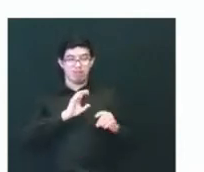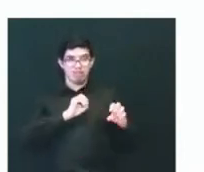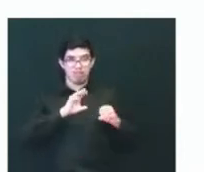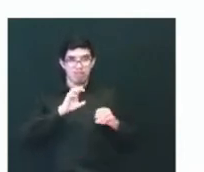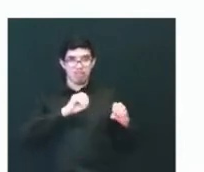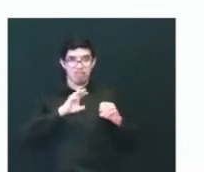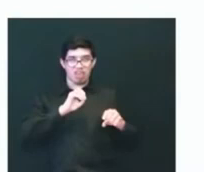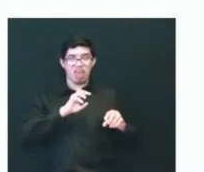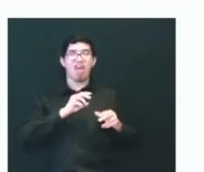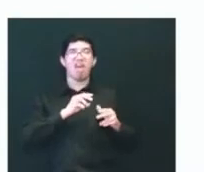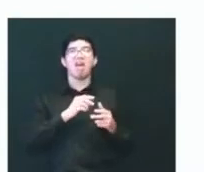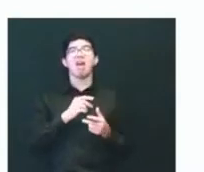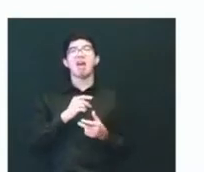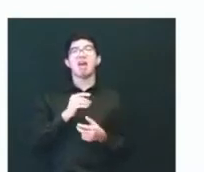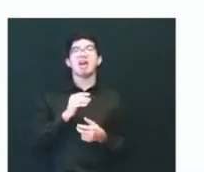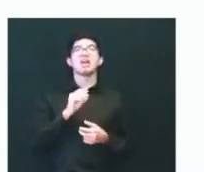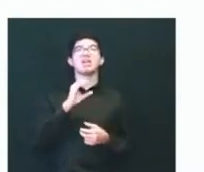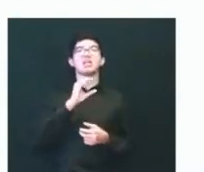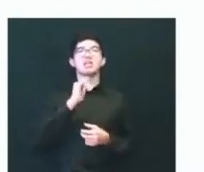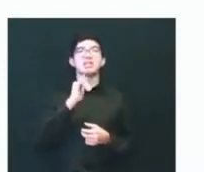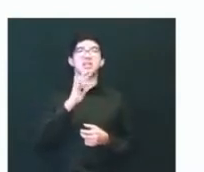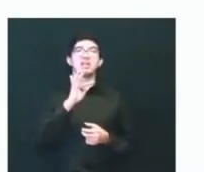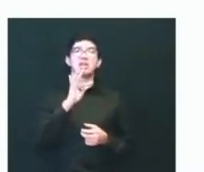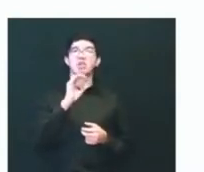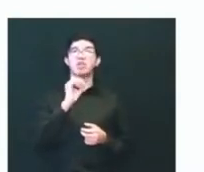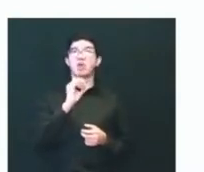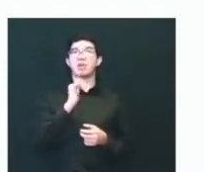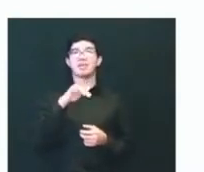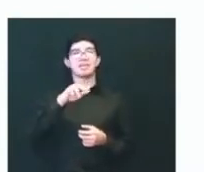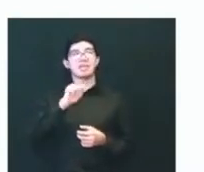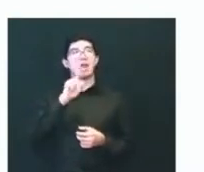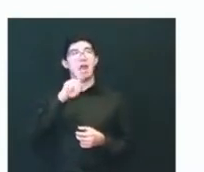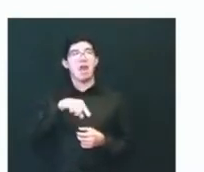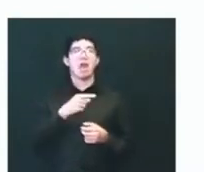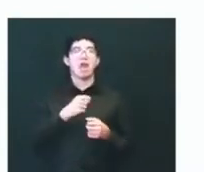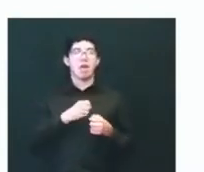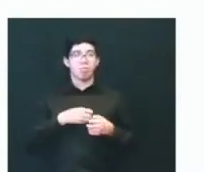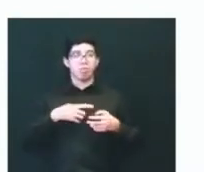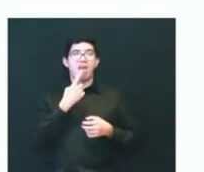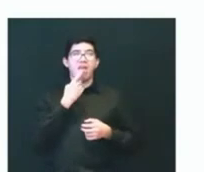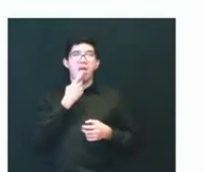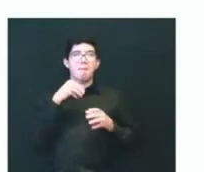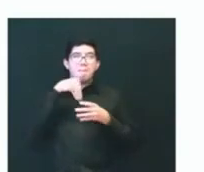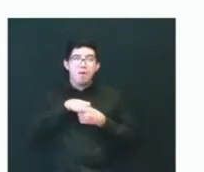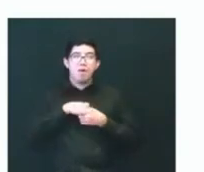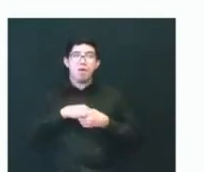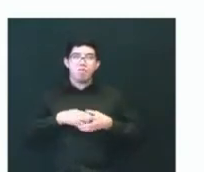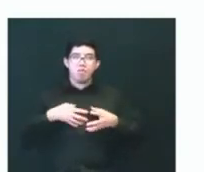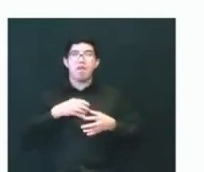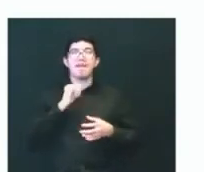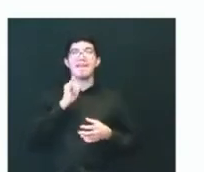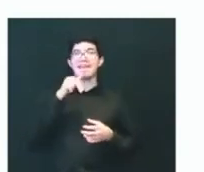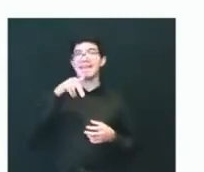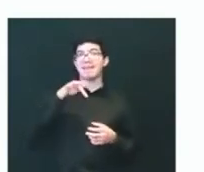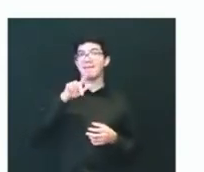libera várias substâncias que são inflamatórias para o nosso corpo. Dentro dessas substâncias, a gente tem 3 que